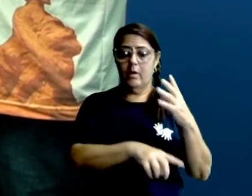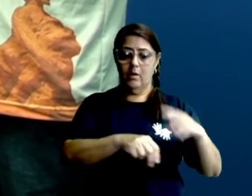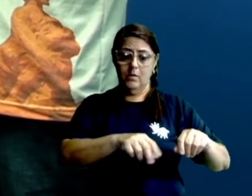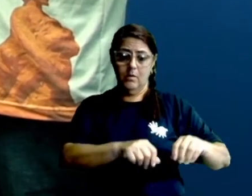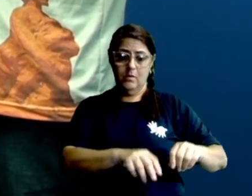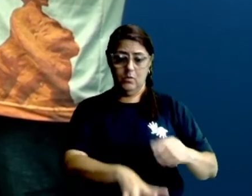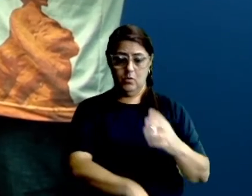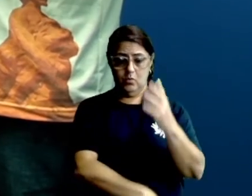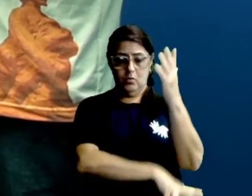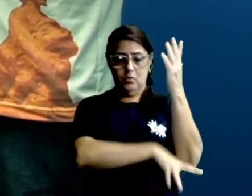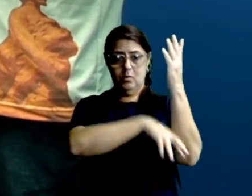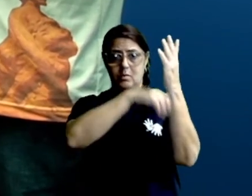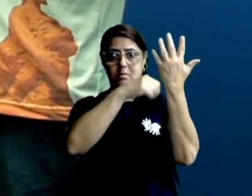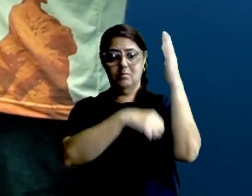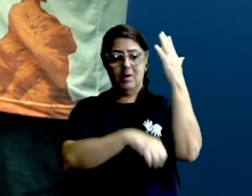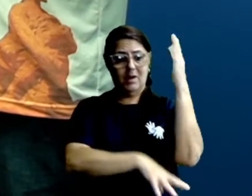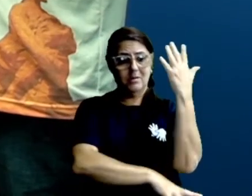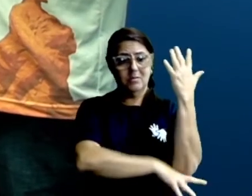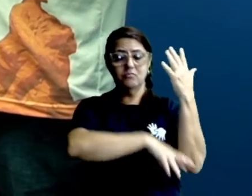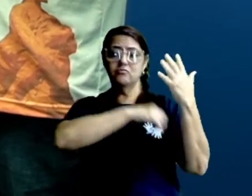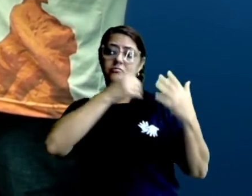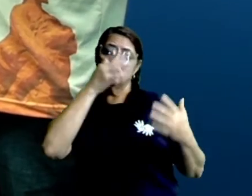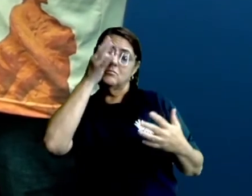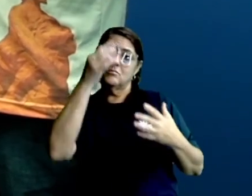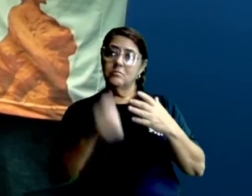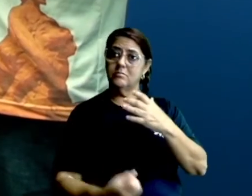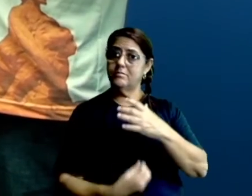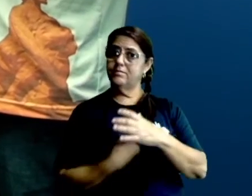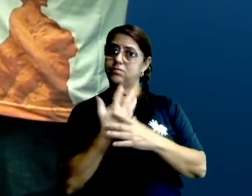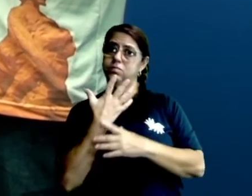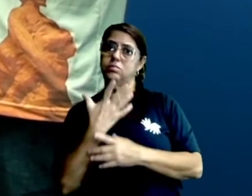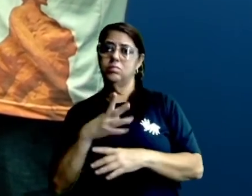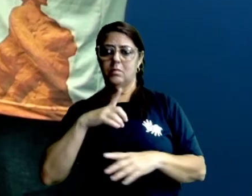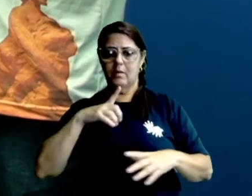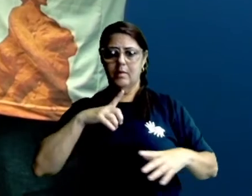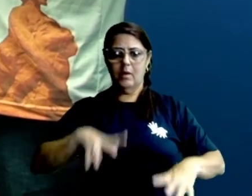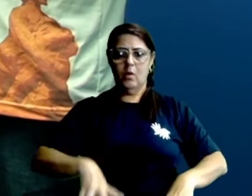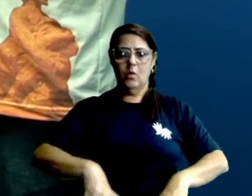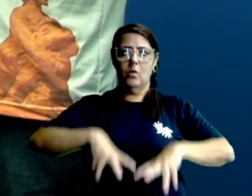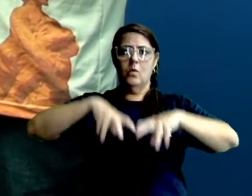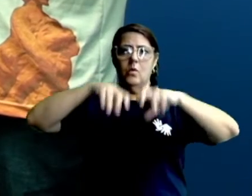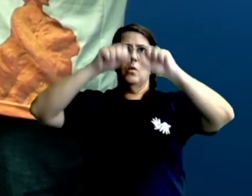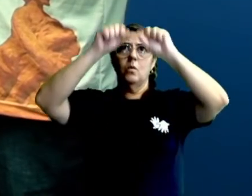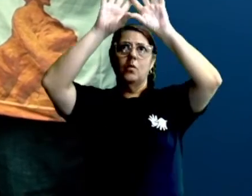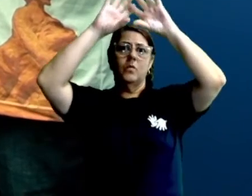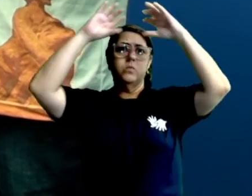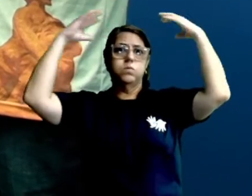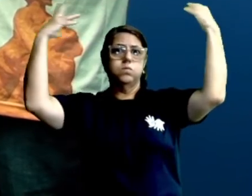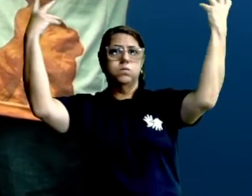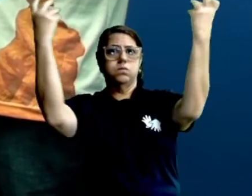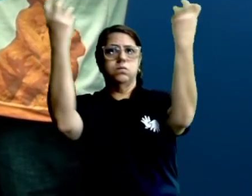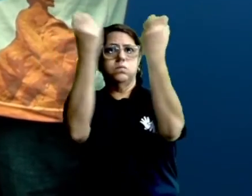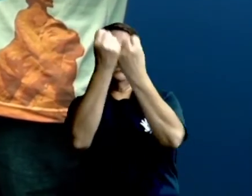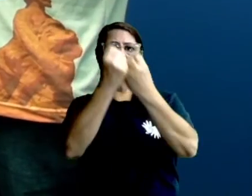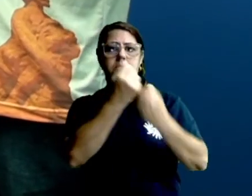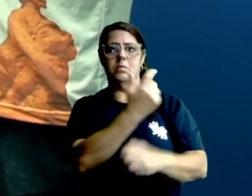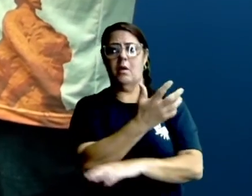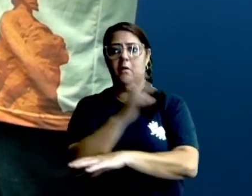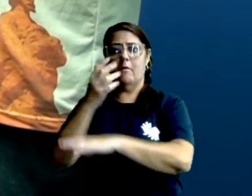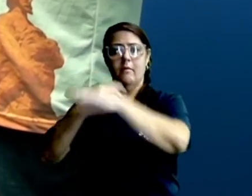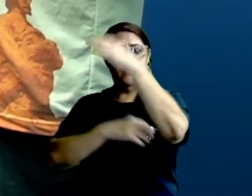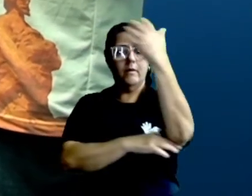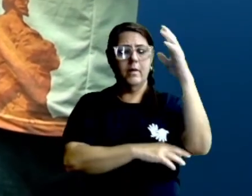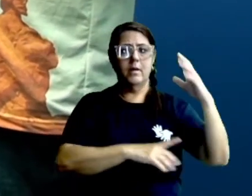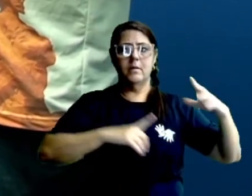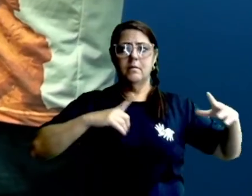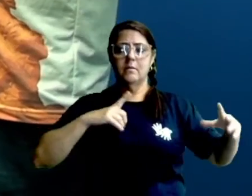chamada evapotranspiração, né? Também, essa vapor também, que essa água, essa umidade que sai da floresta, ela